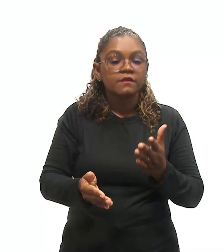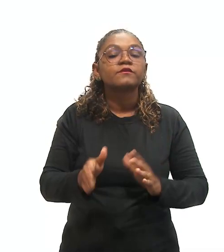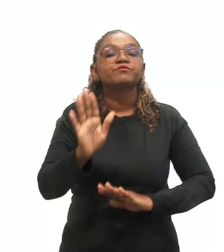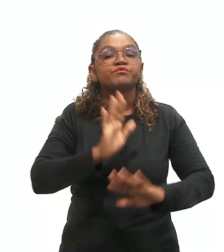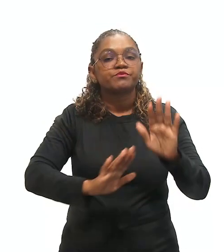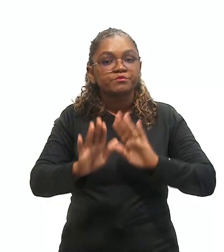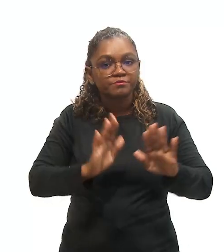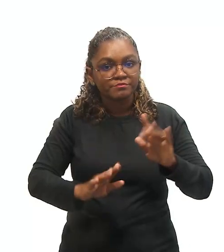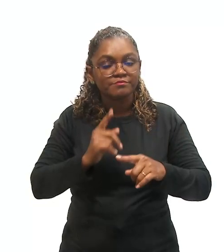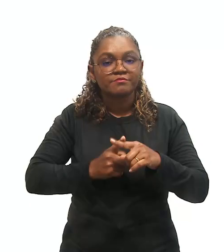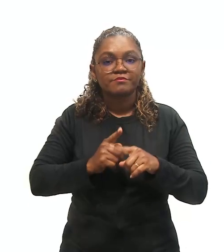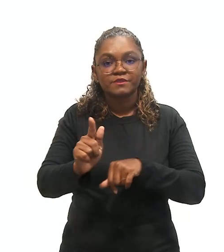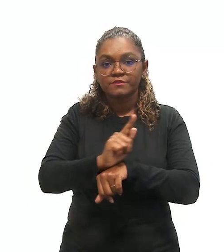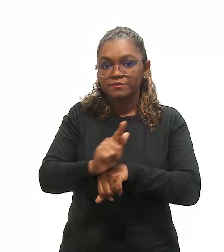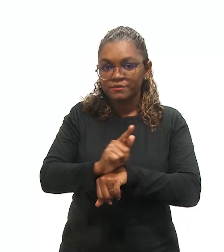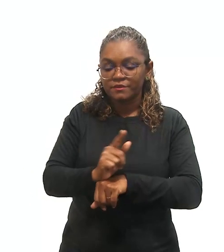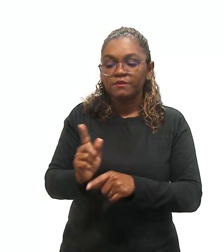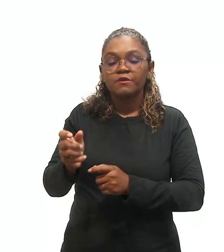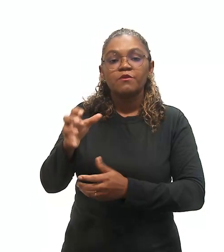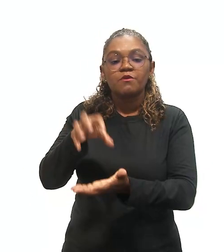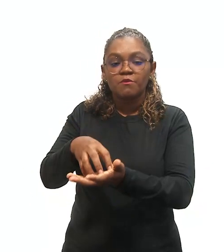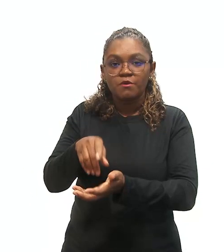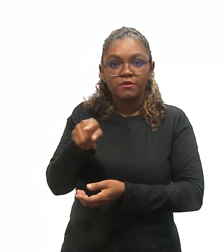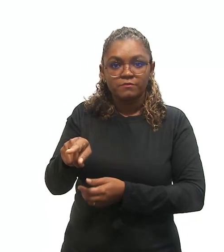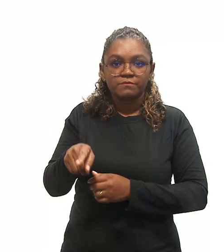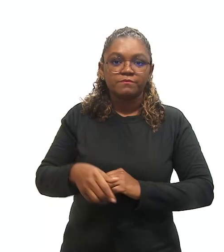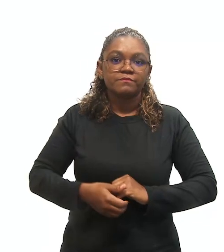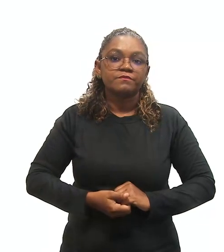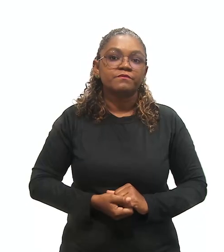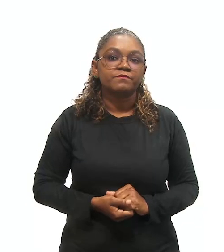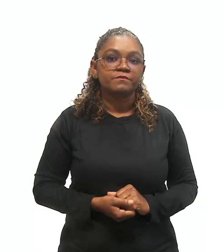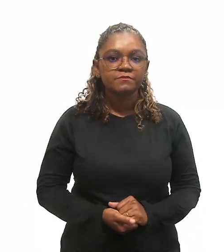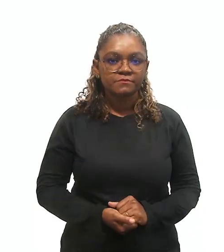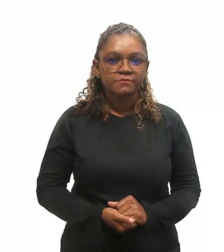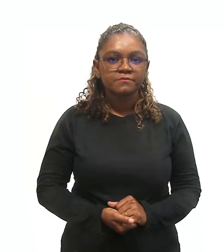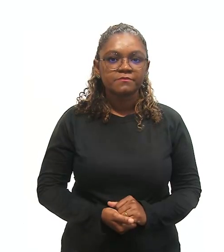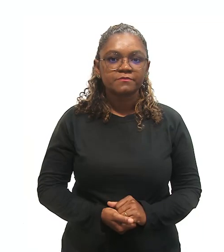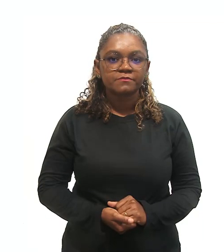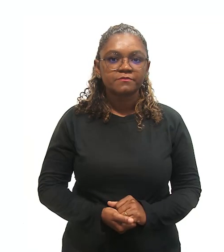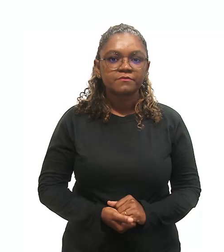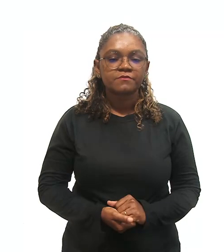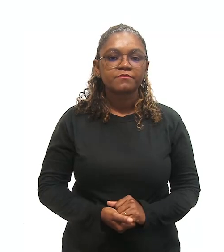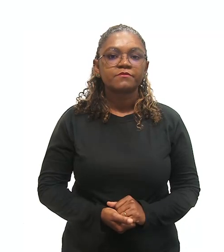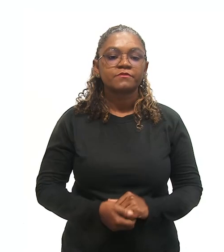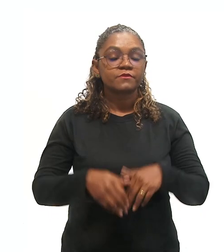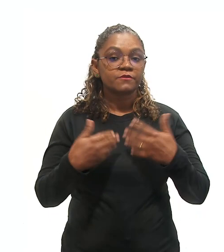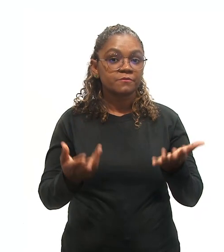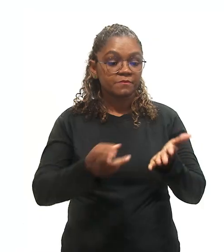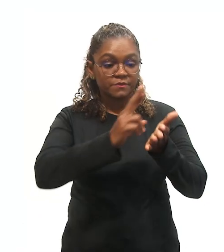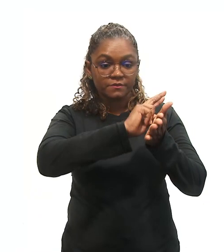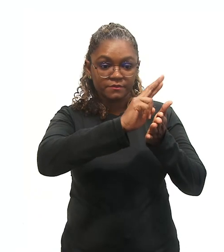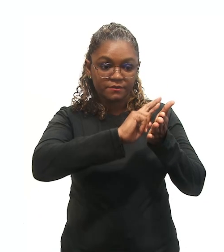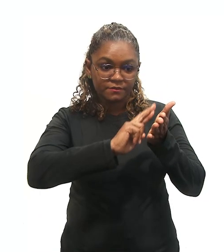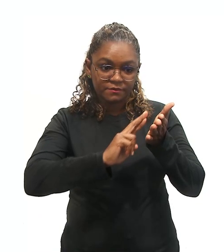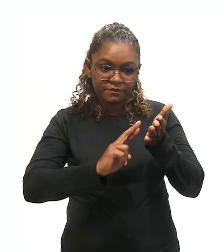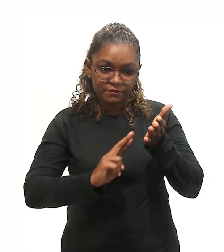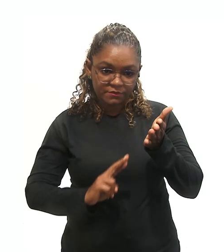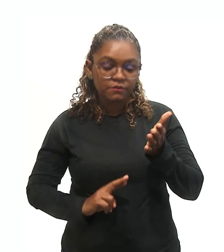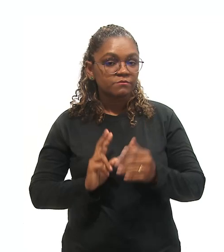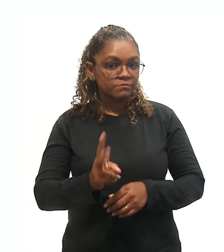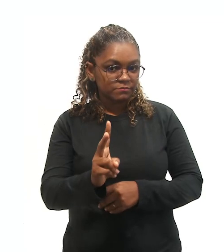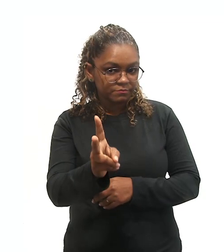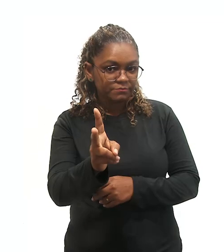ela compromete a gestão, o funcionamento do órgão. Relatório da execução orçamentária, vamos